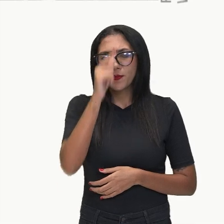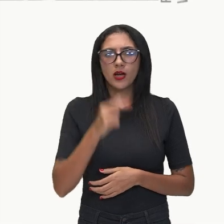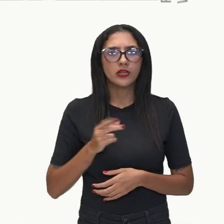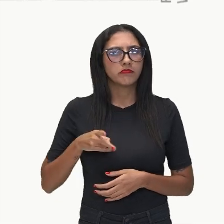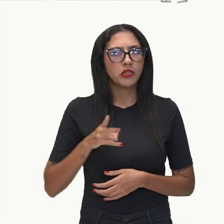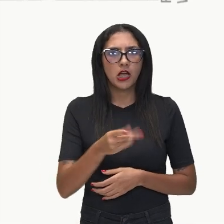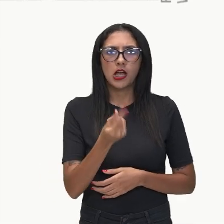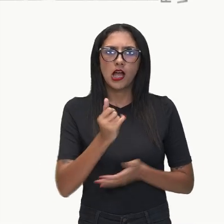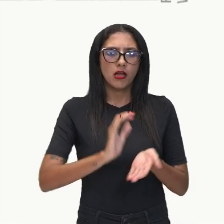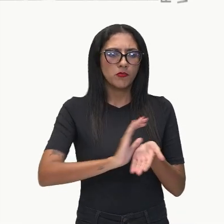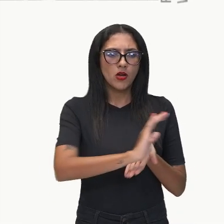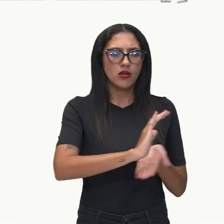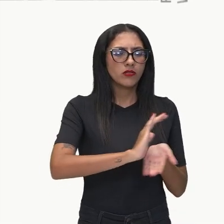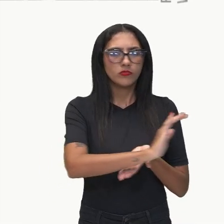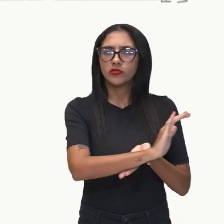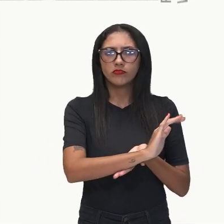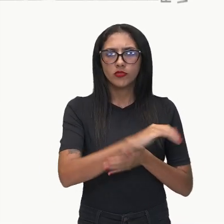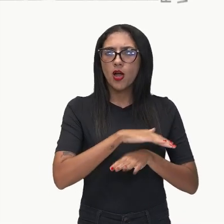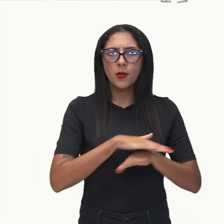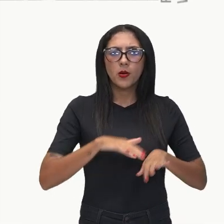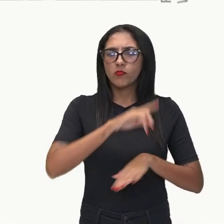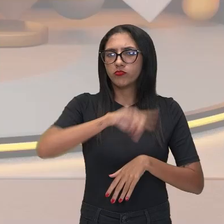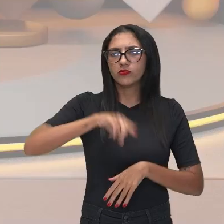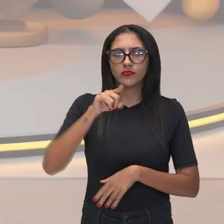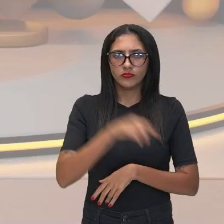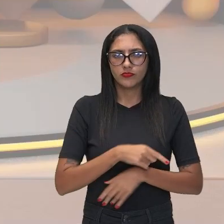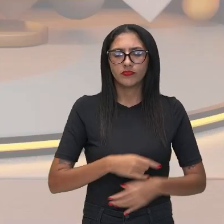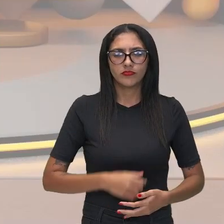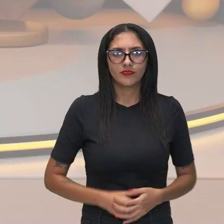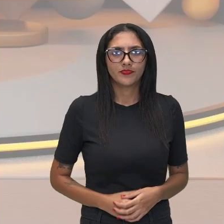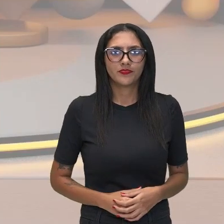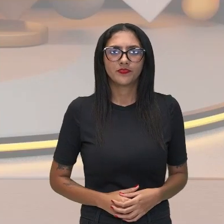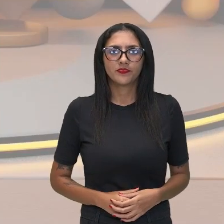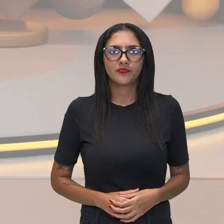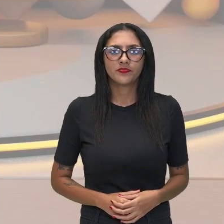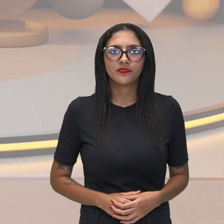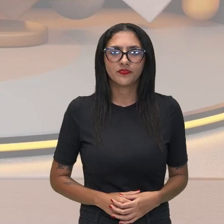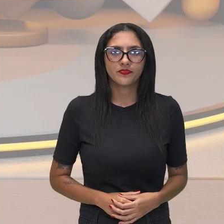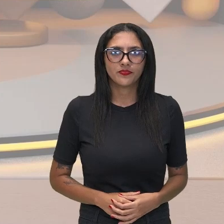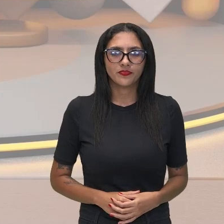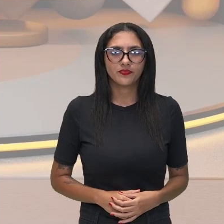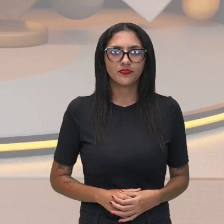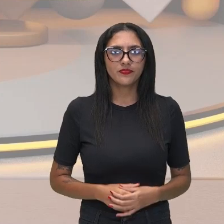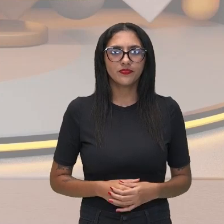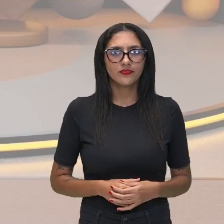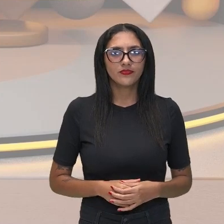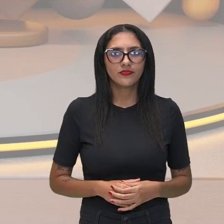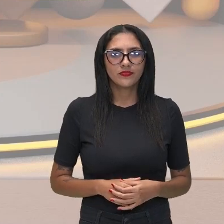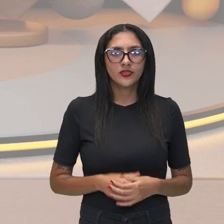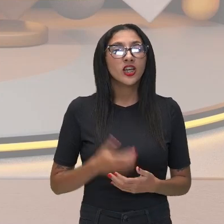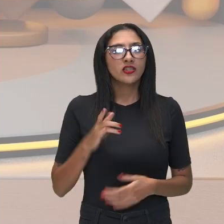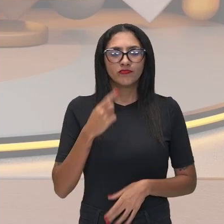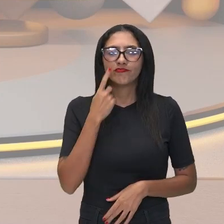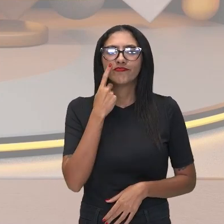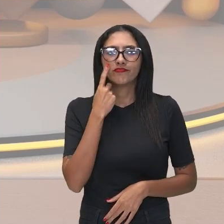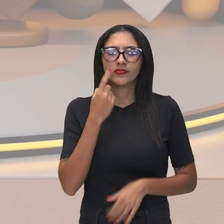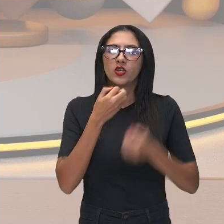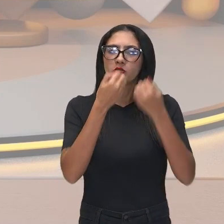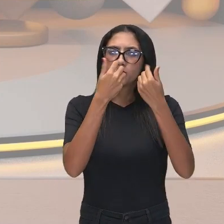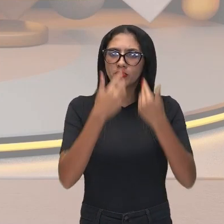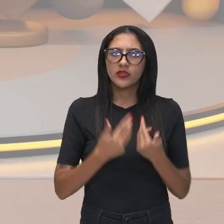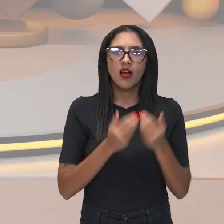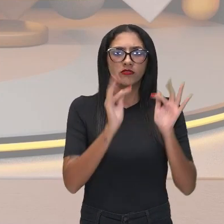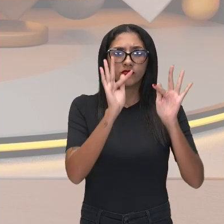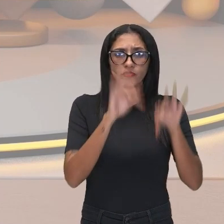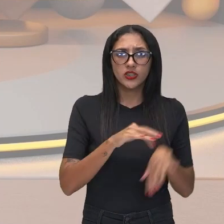ali depois da Primeira Guerra Mundial. Tudo bem? E aí, já que a gente falou um pouquinho sobre essa questão do